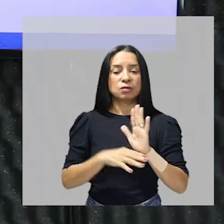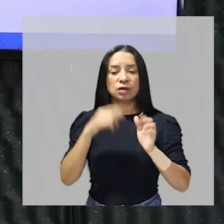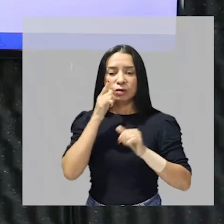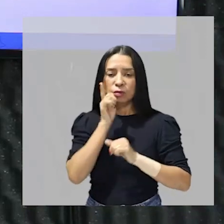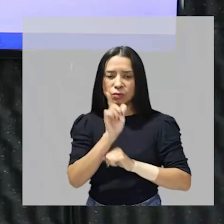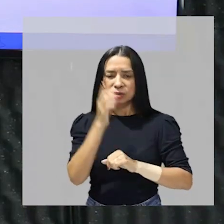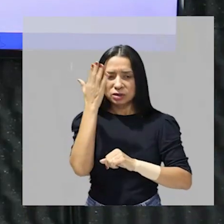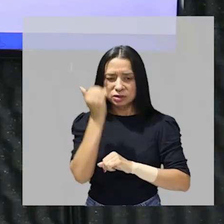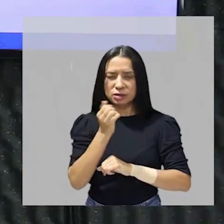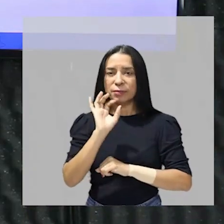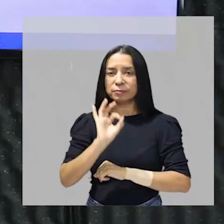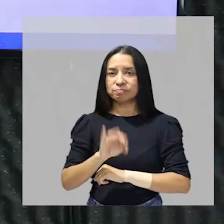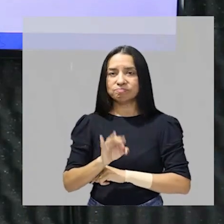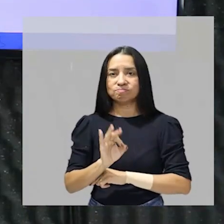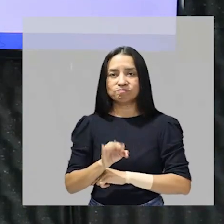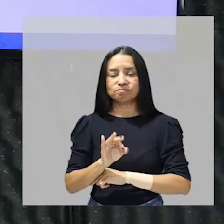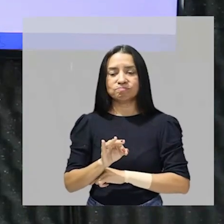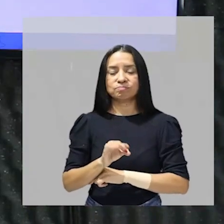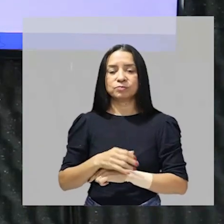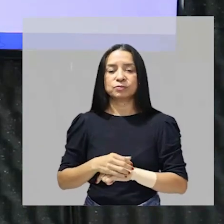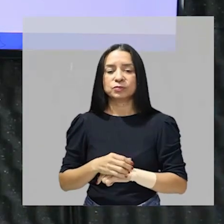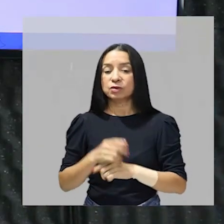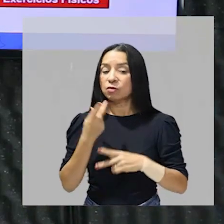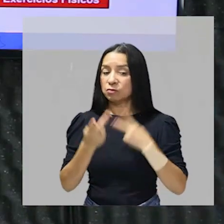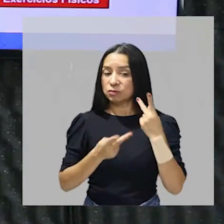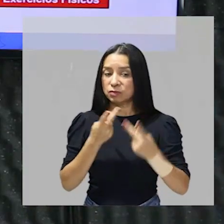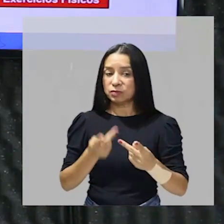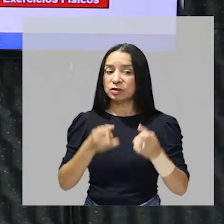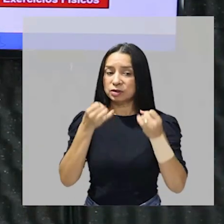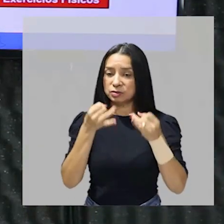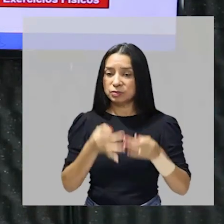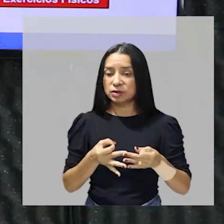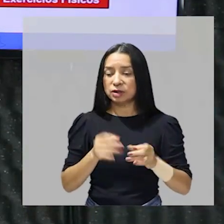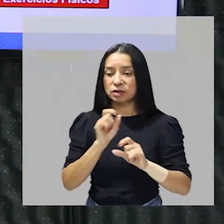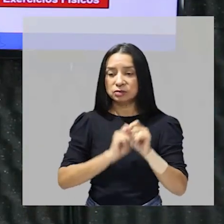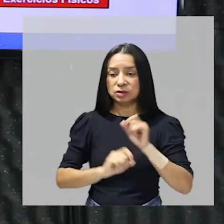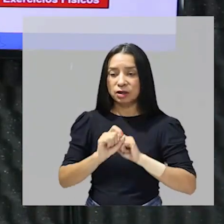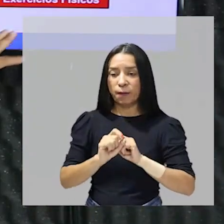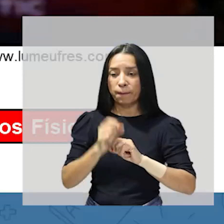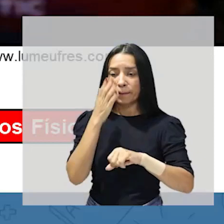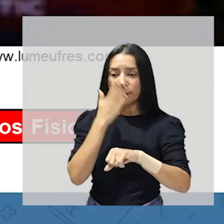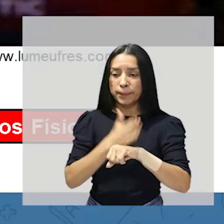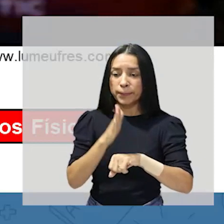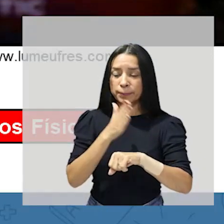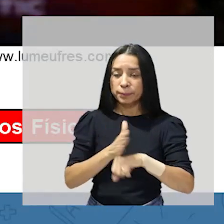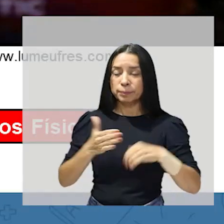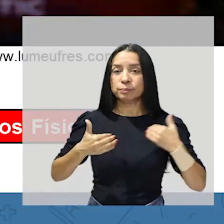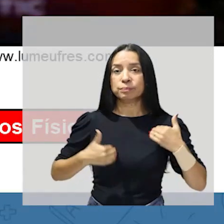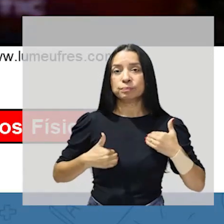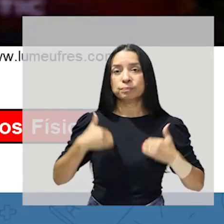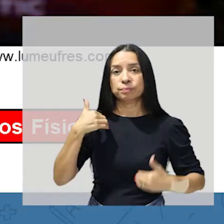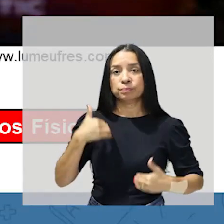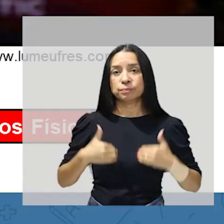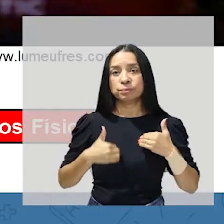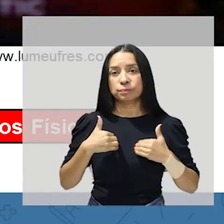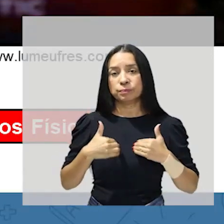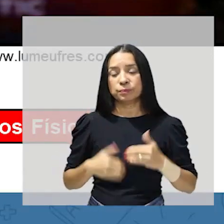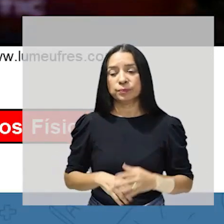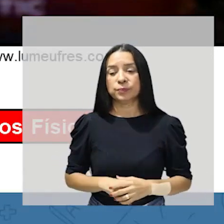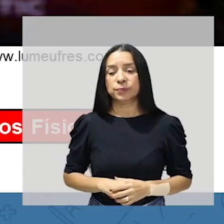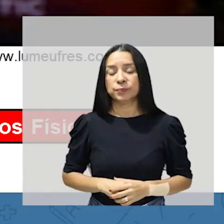raciocínio certinho. Então, bem aqui, eu já falei sobre isso aqui. Isso aqui é o mesmo que quê? Mesmo que exercícios